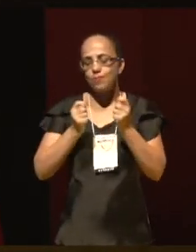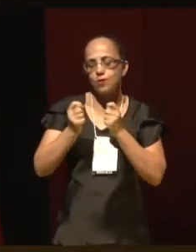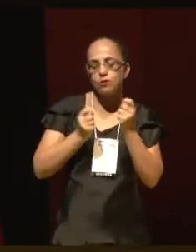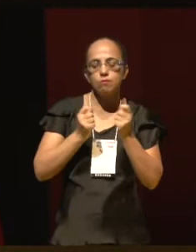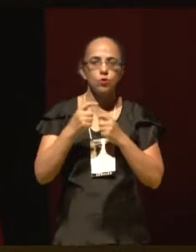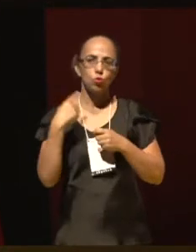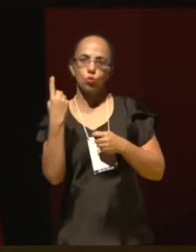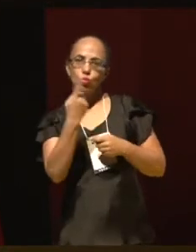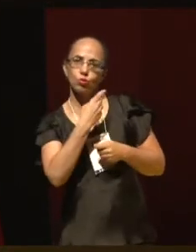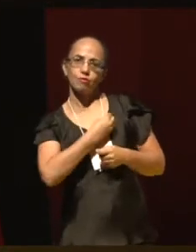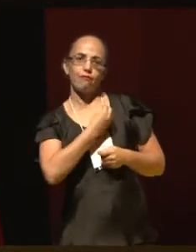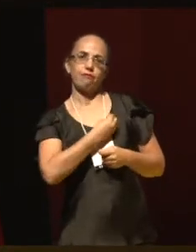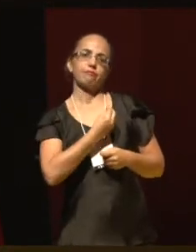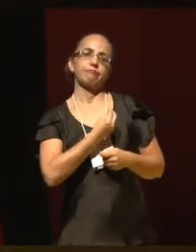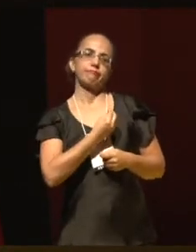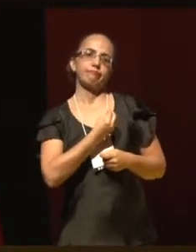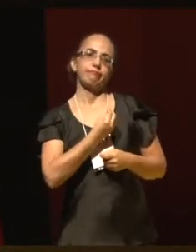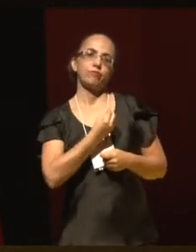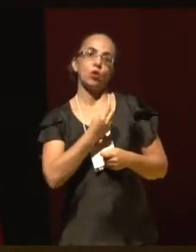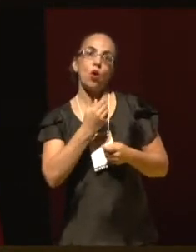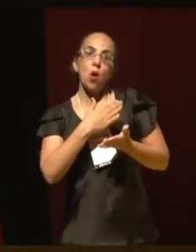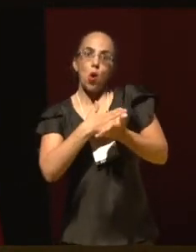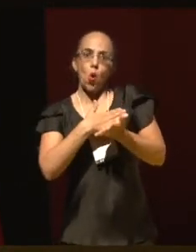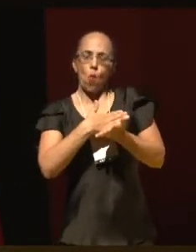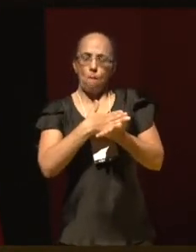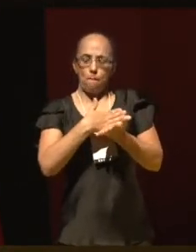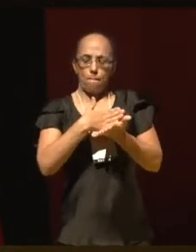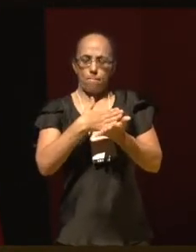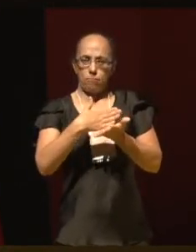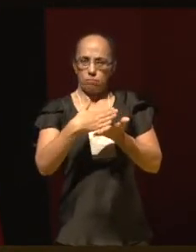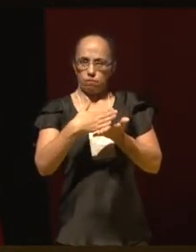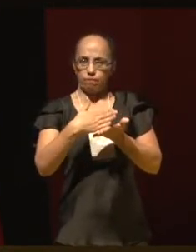existência. No princípio,